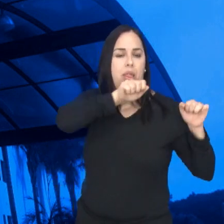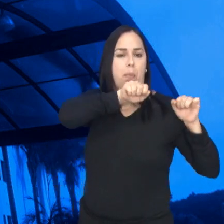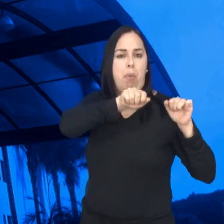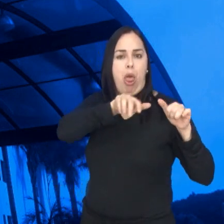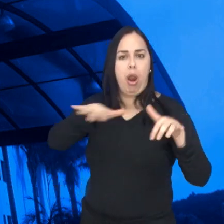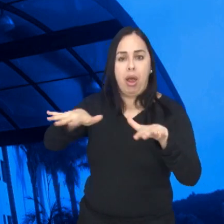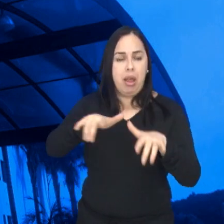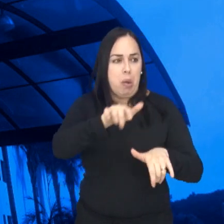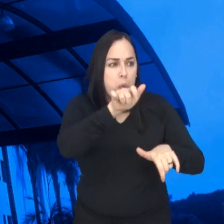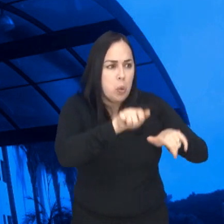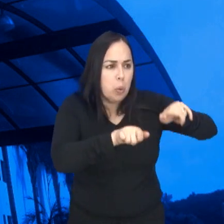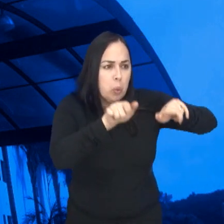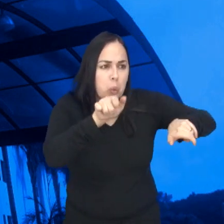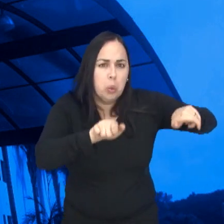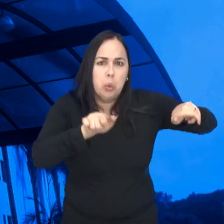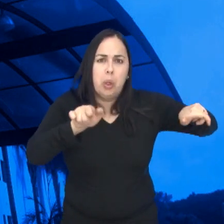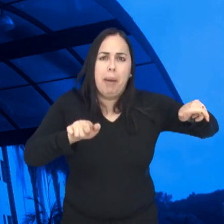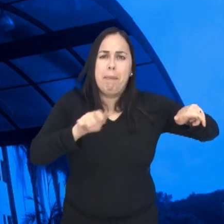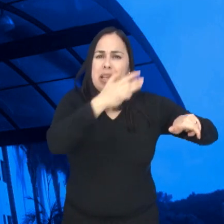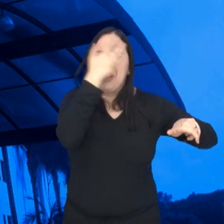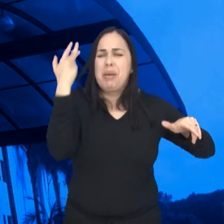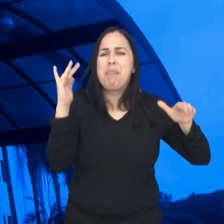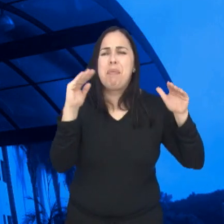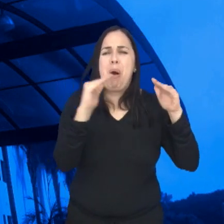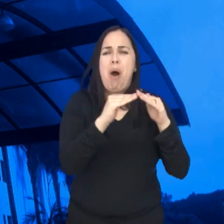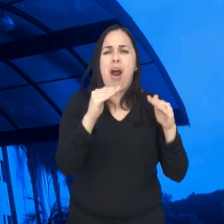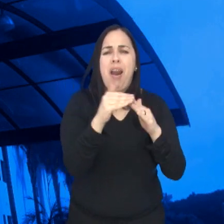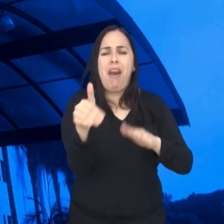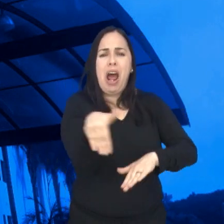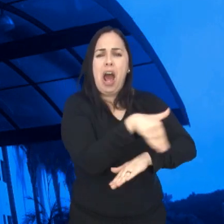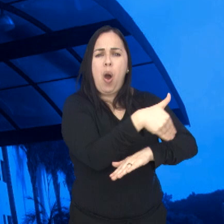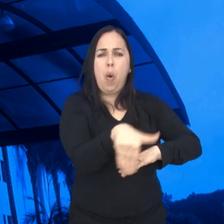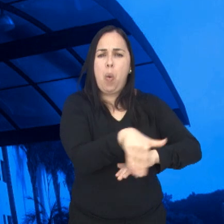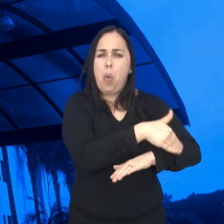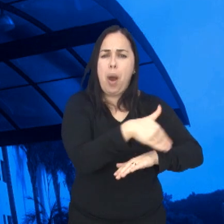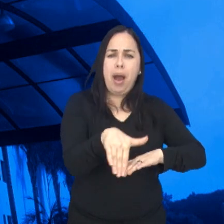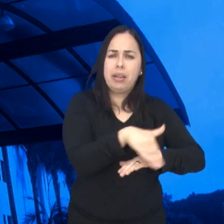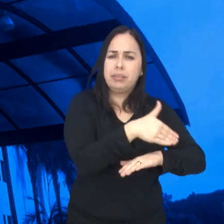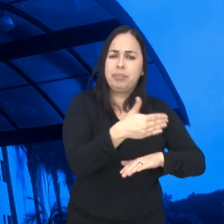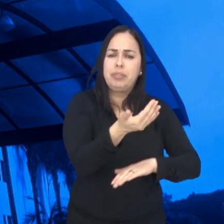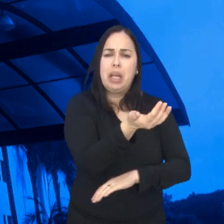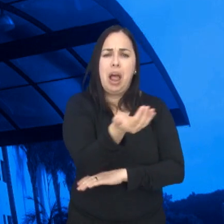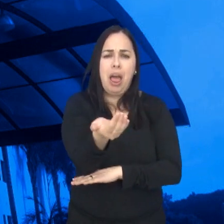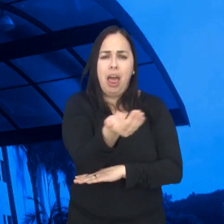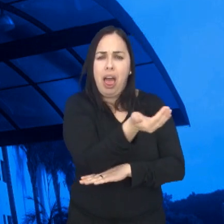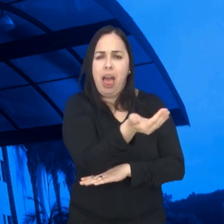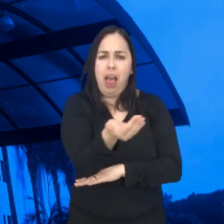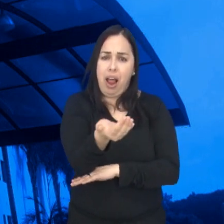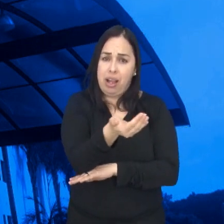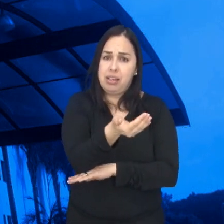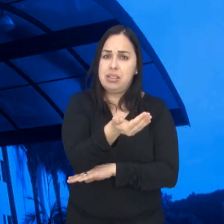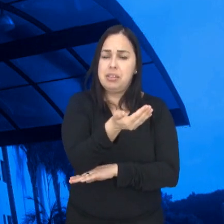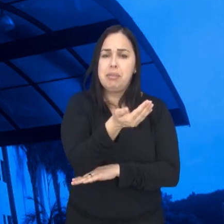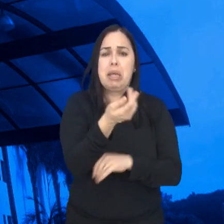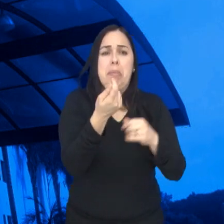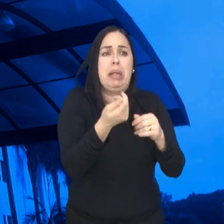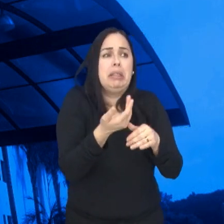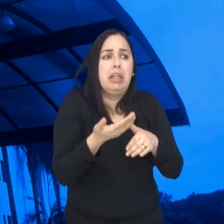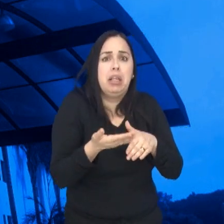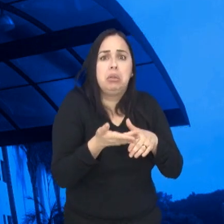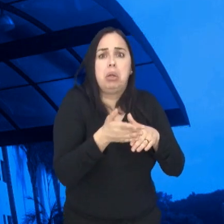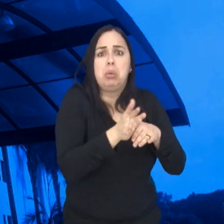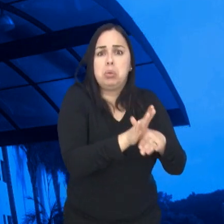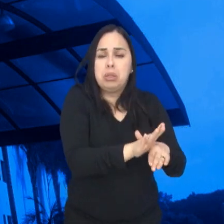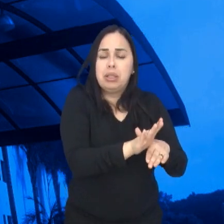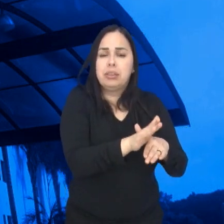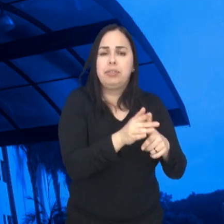Muitos, muitos, muitos na rua, muitas pessoas na dependência de ajuda,